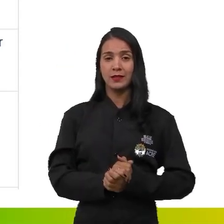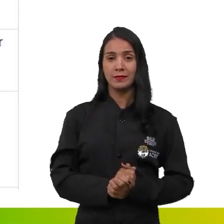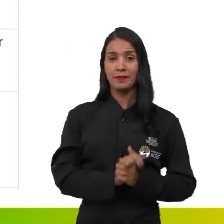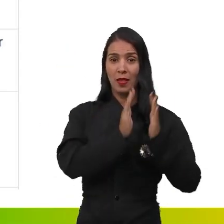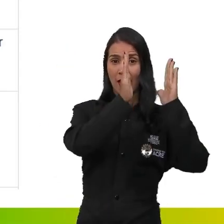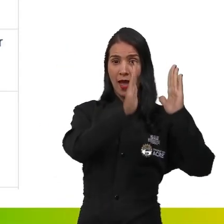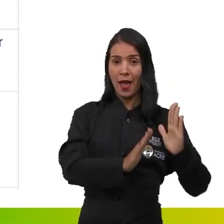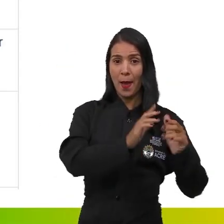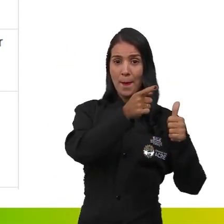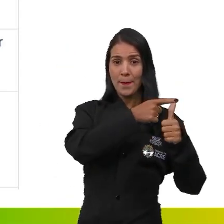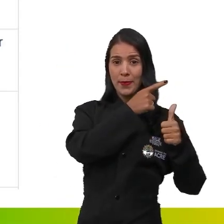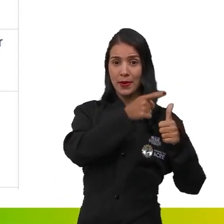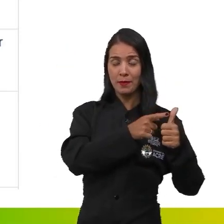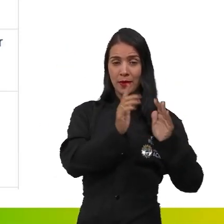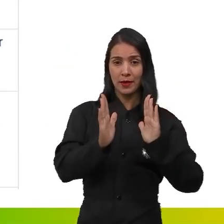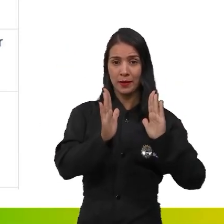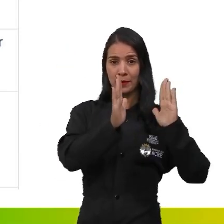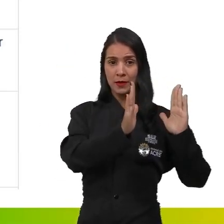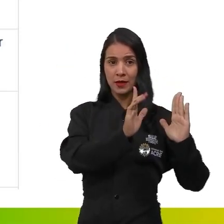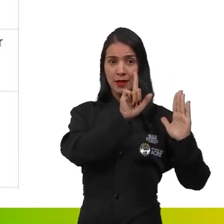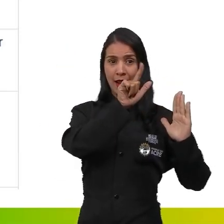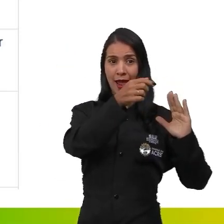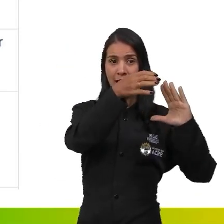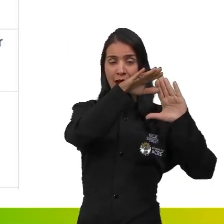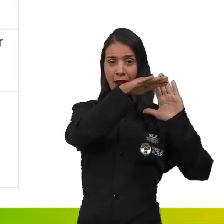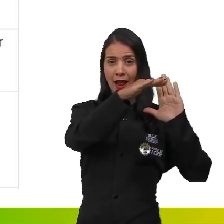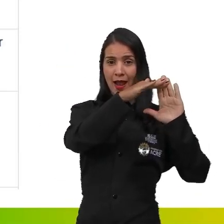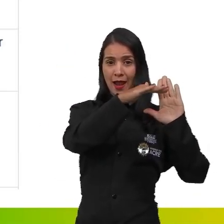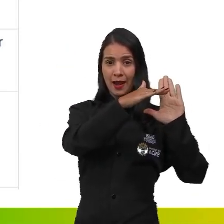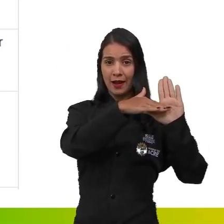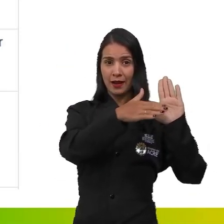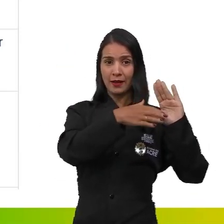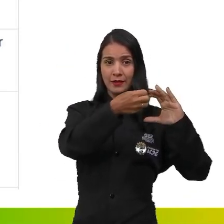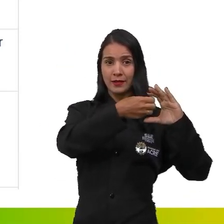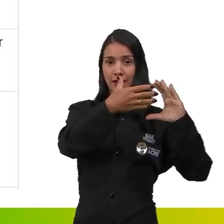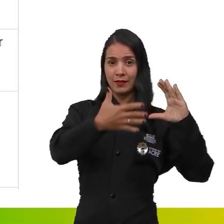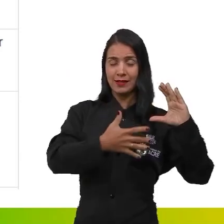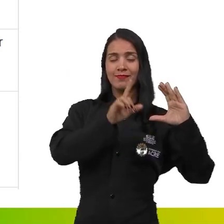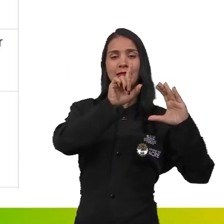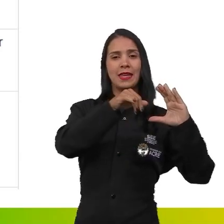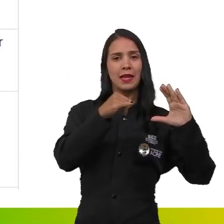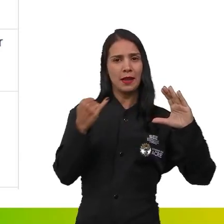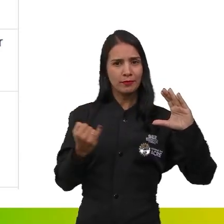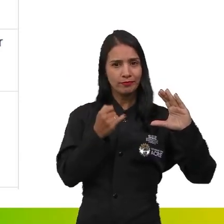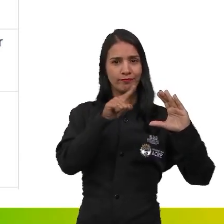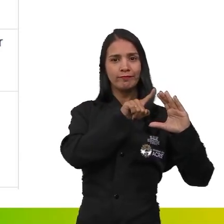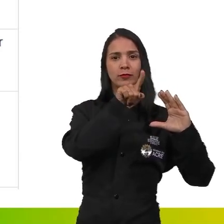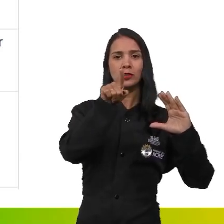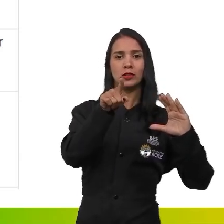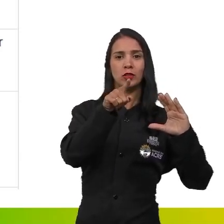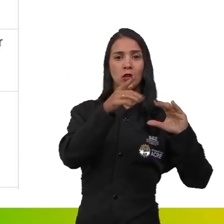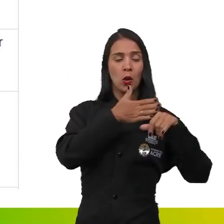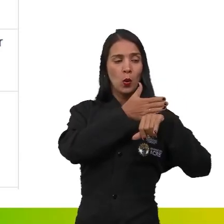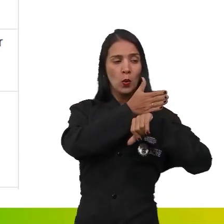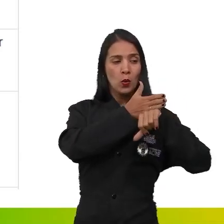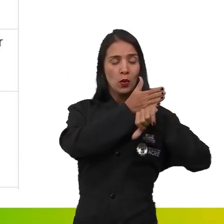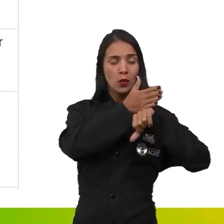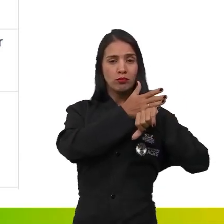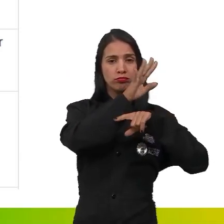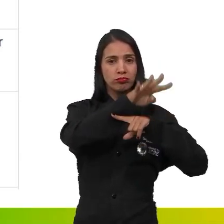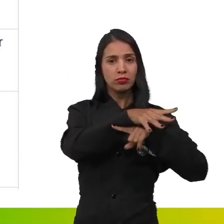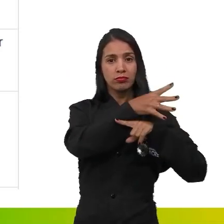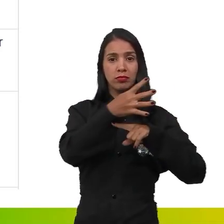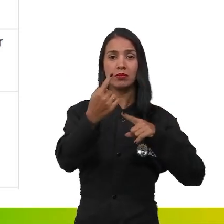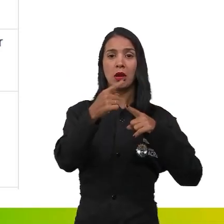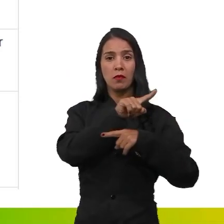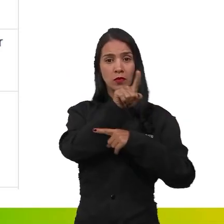essa classificação? É importante que vocês tenham acesso a essa tabela, inclusive vocês podem tirar uma foto, printar,